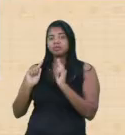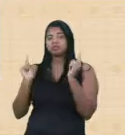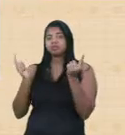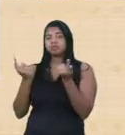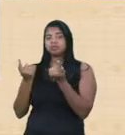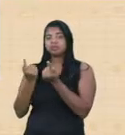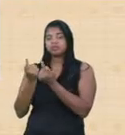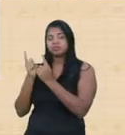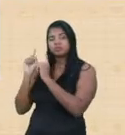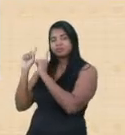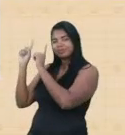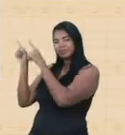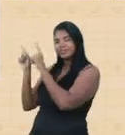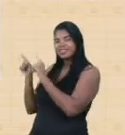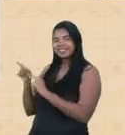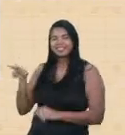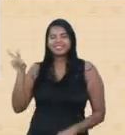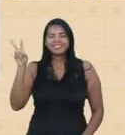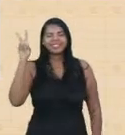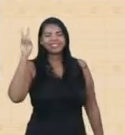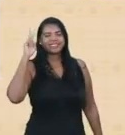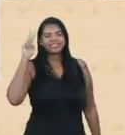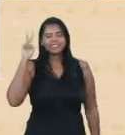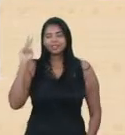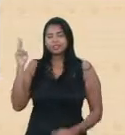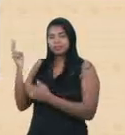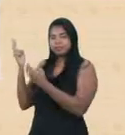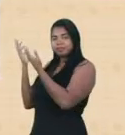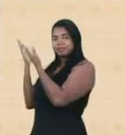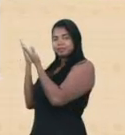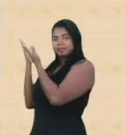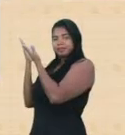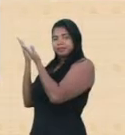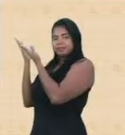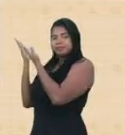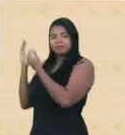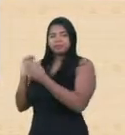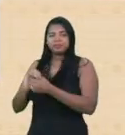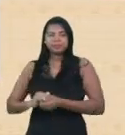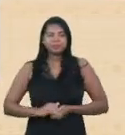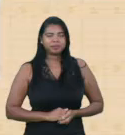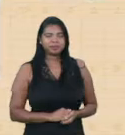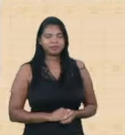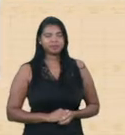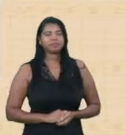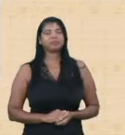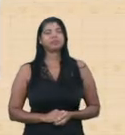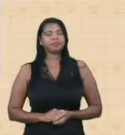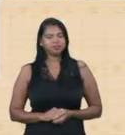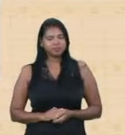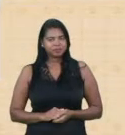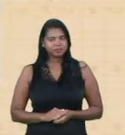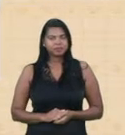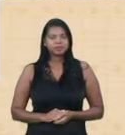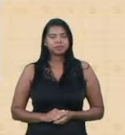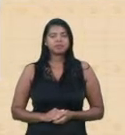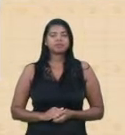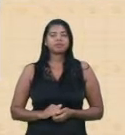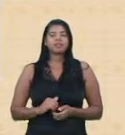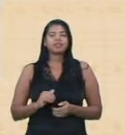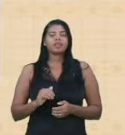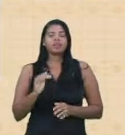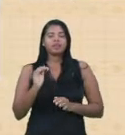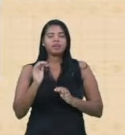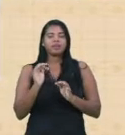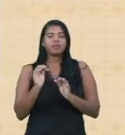geográfico. E lembre-se, remember, o norte geográfico, ele é o polo sul magnético. E